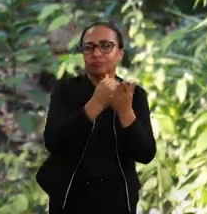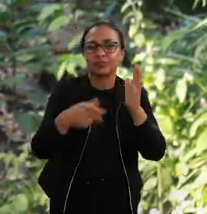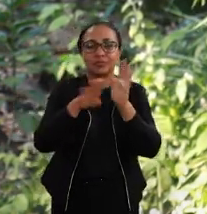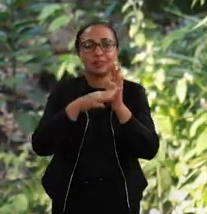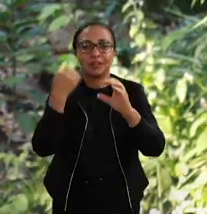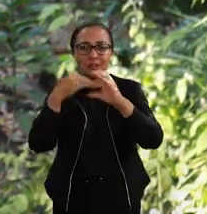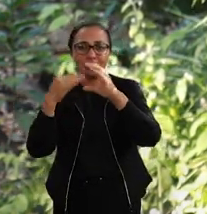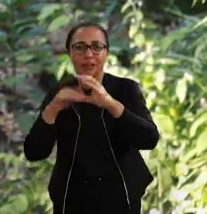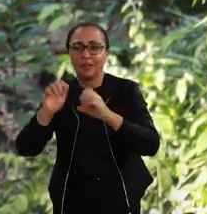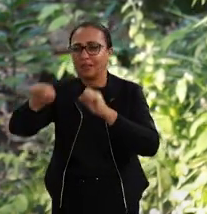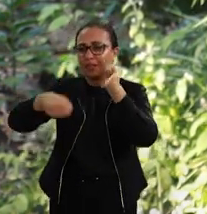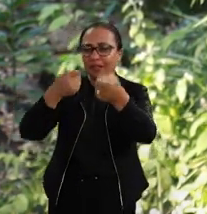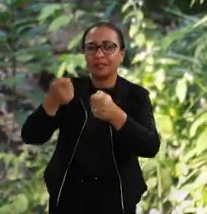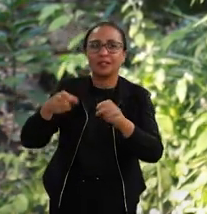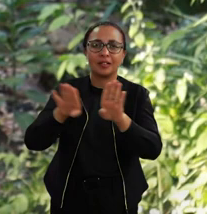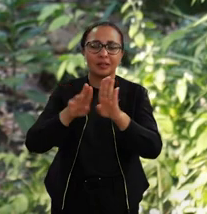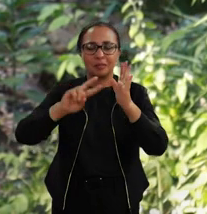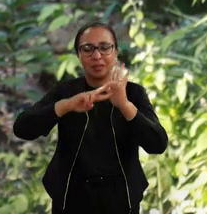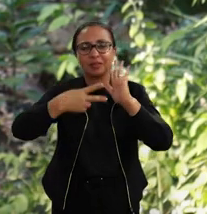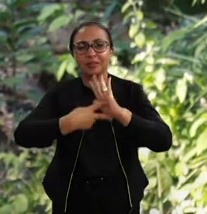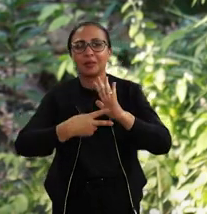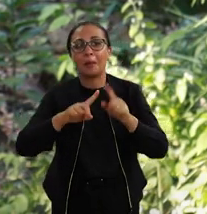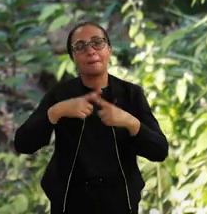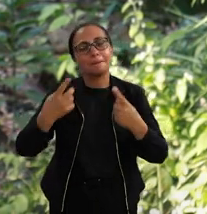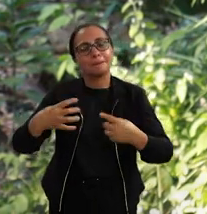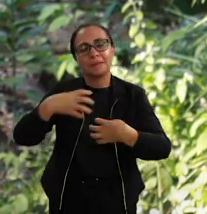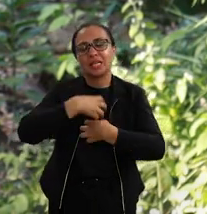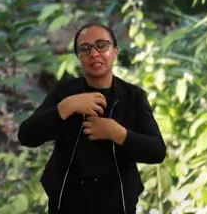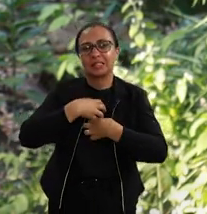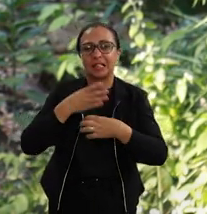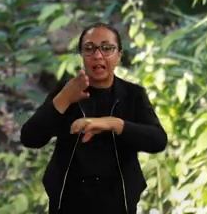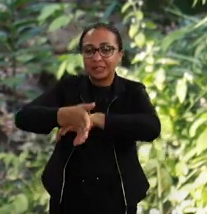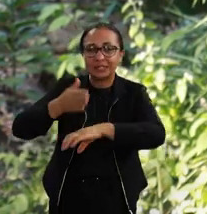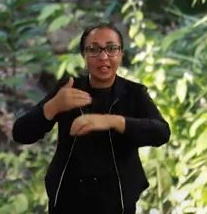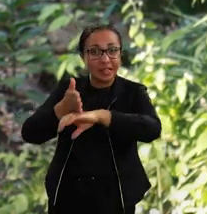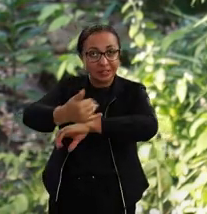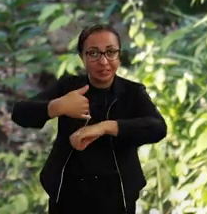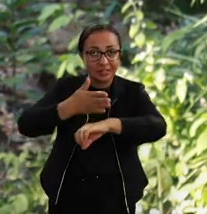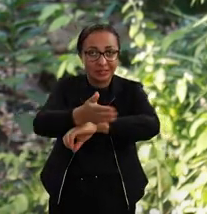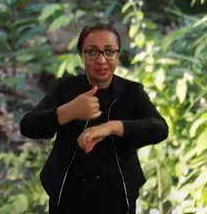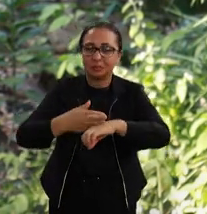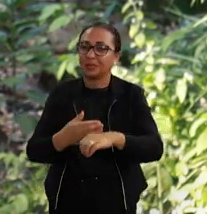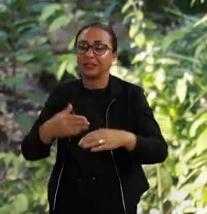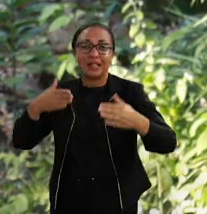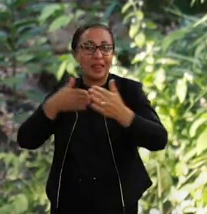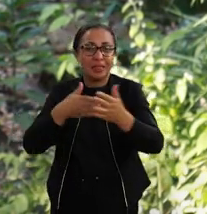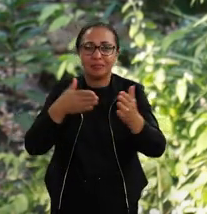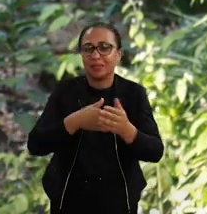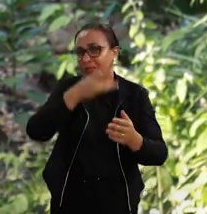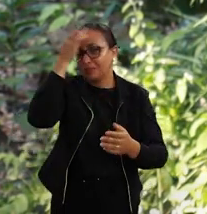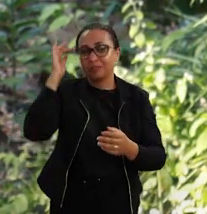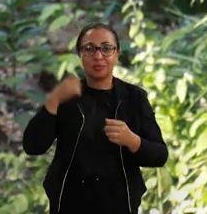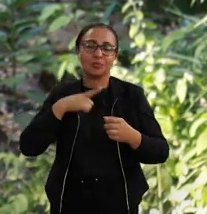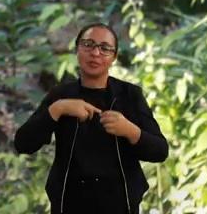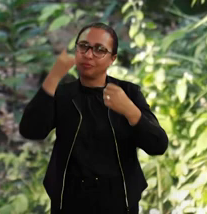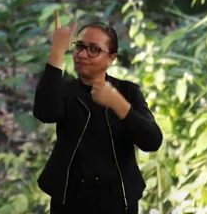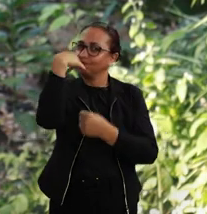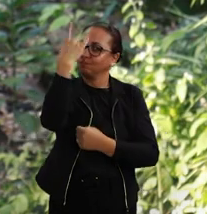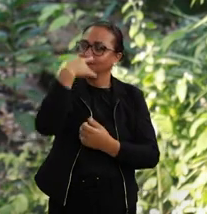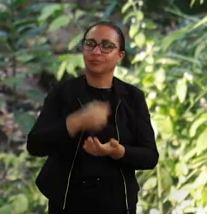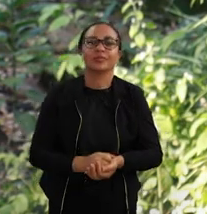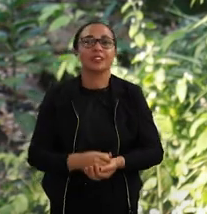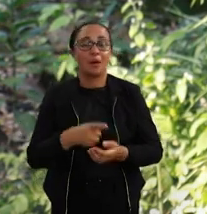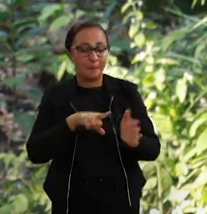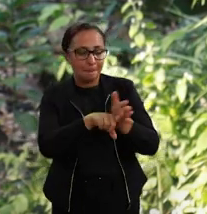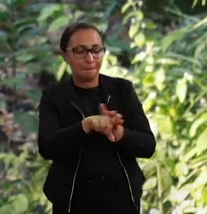diversas mensagens, símbolos e significados. Mas a acessibilidade a essas informações é restrita para pessoas com deficiências